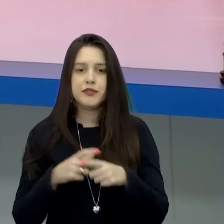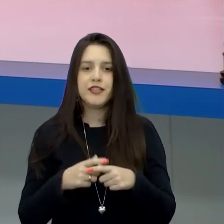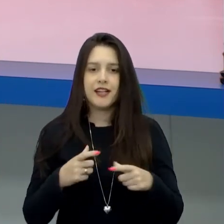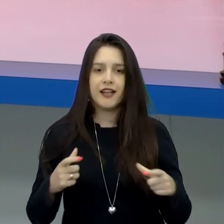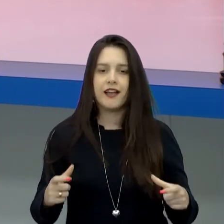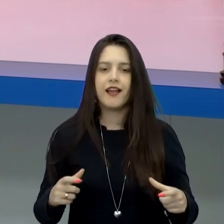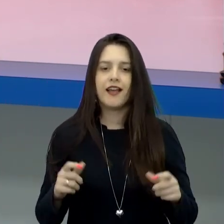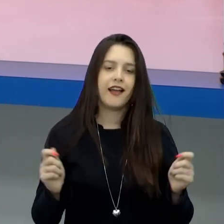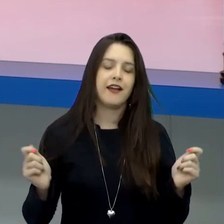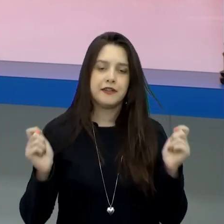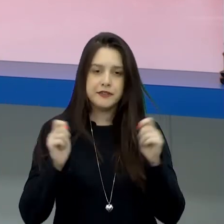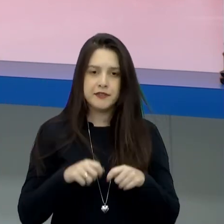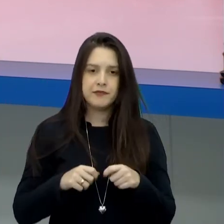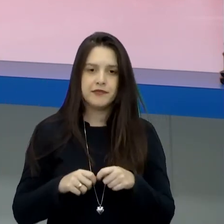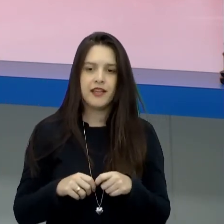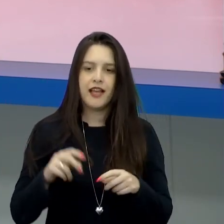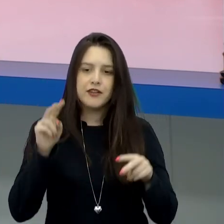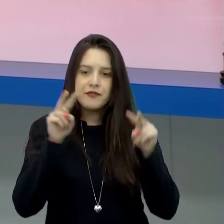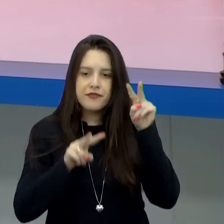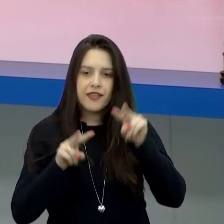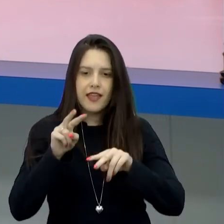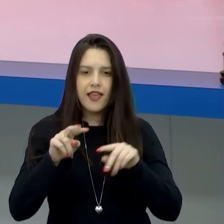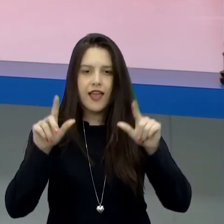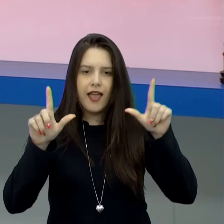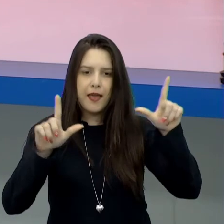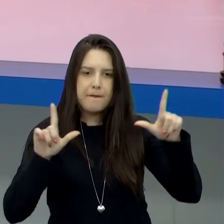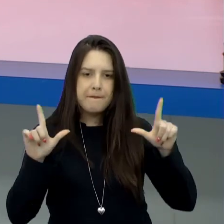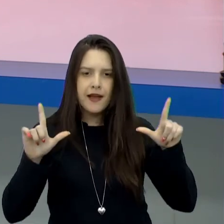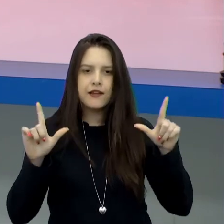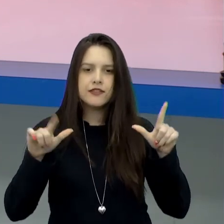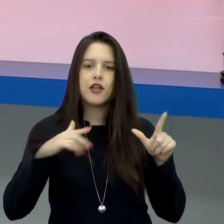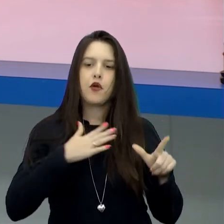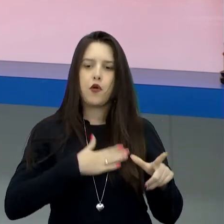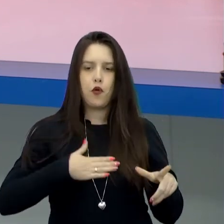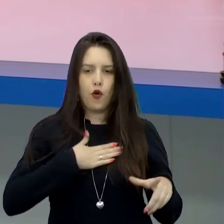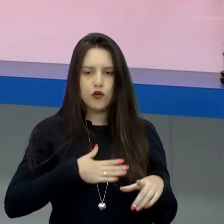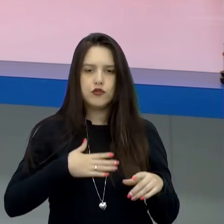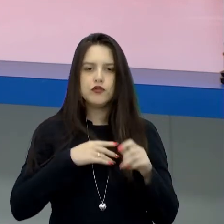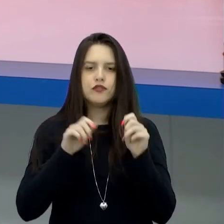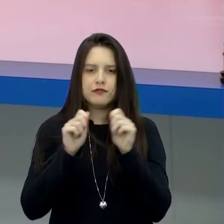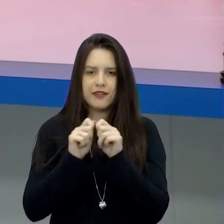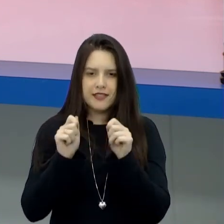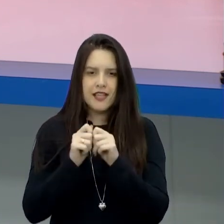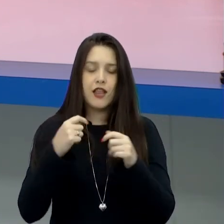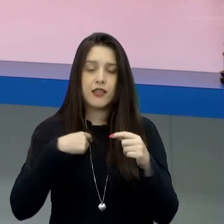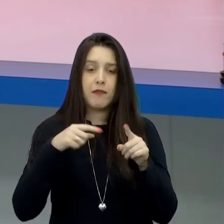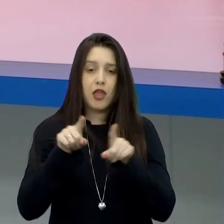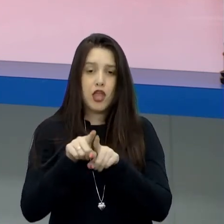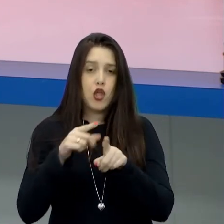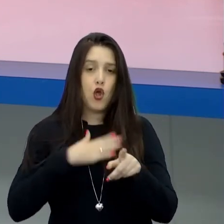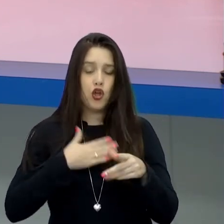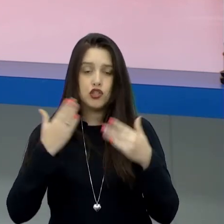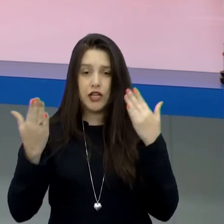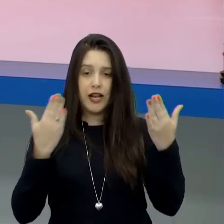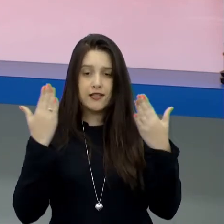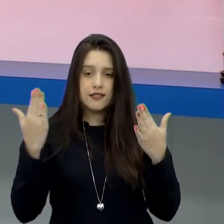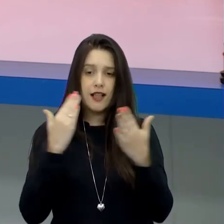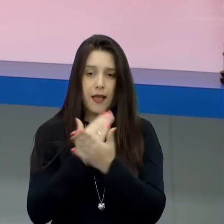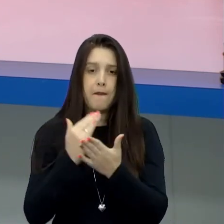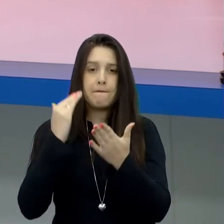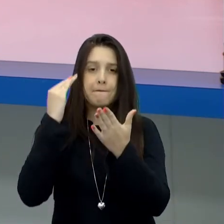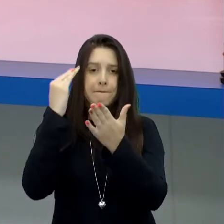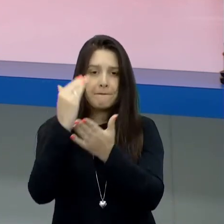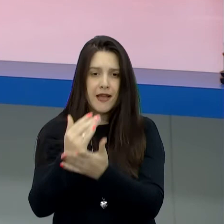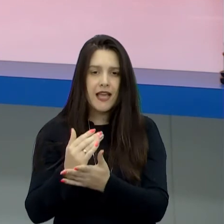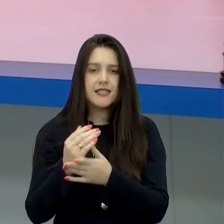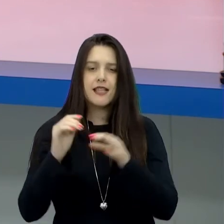você vê a imagem, assim, eu gosto muito. Assim, eu gosto muito de analisar imagens, né? E assim,